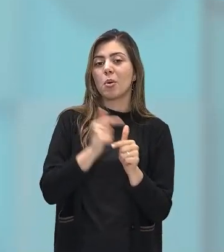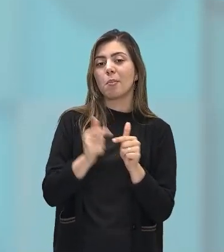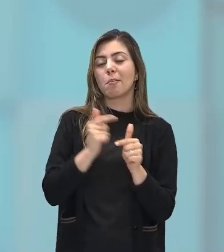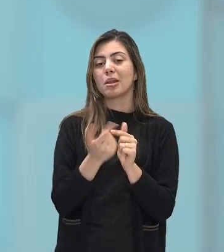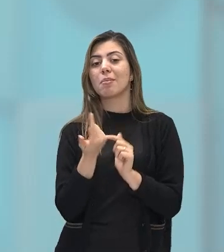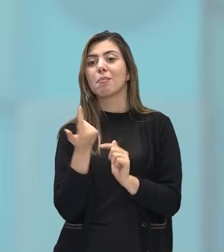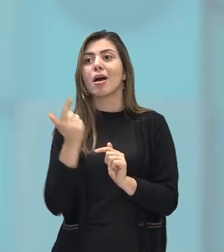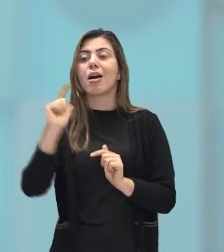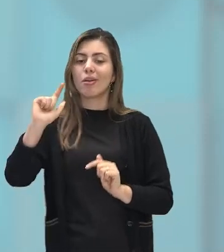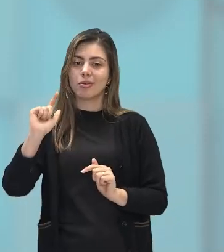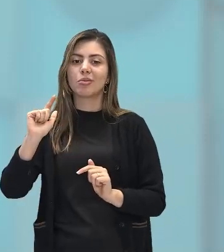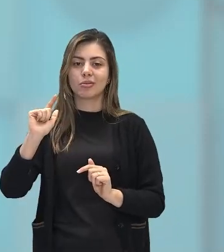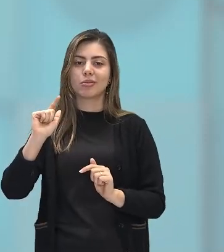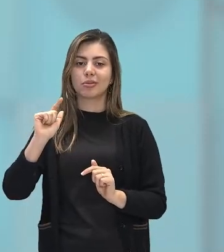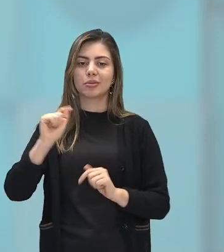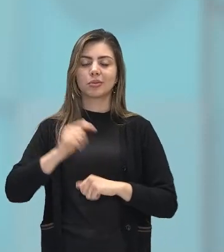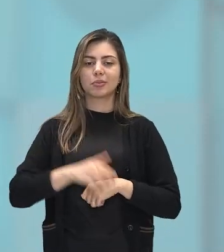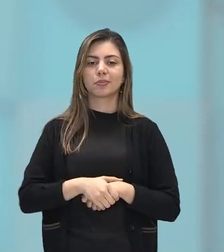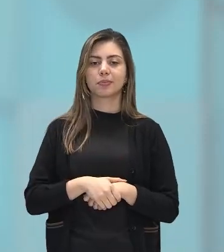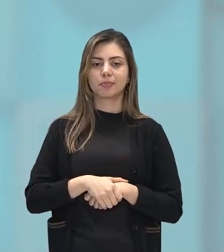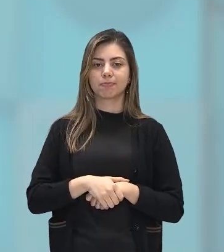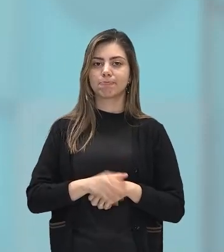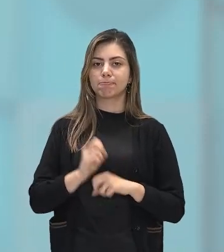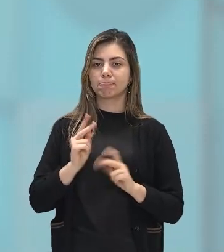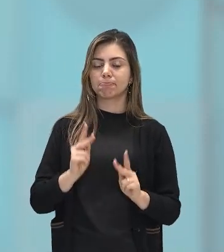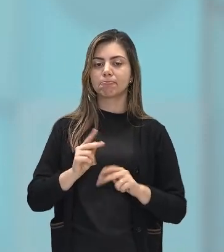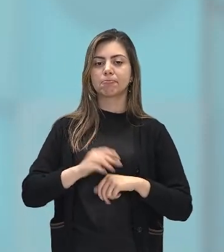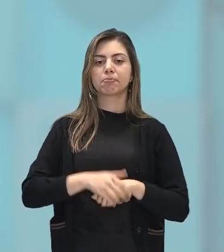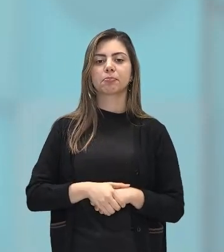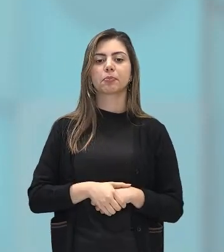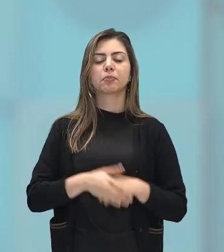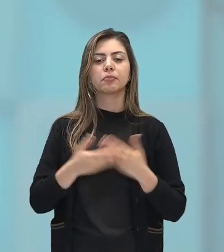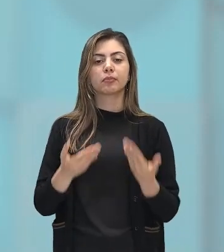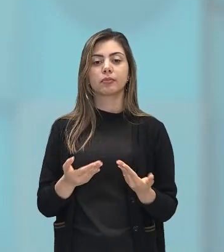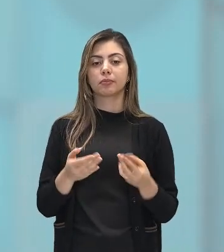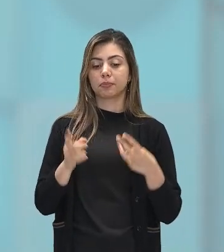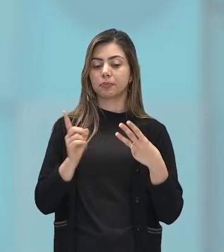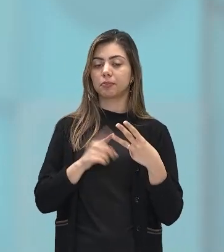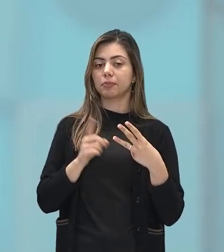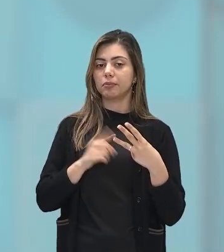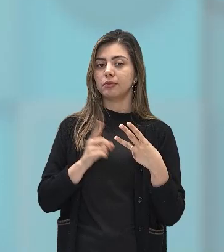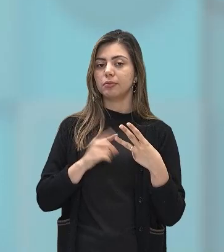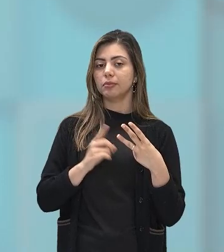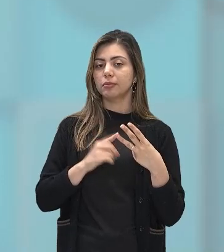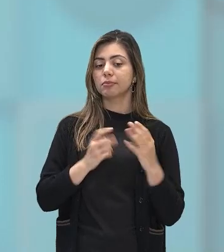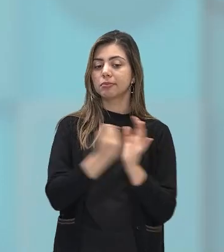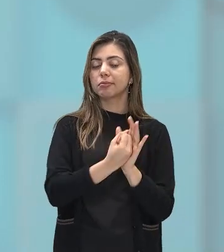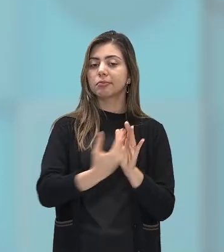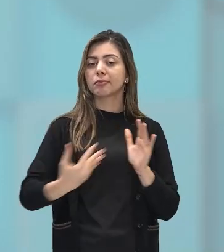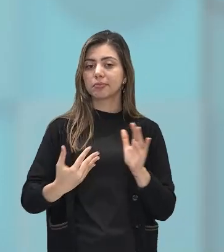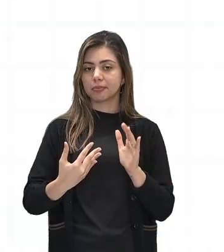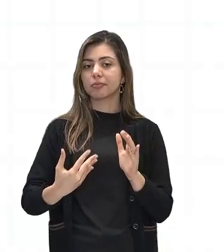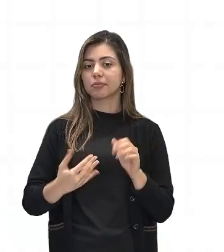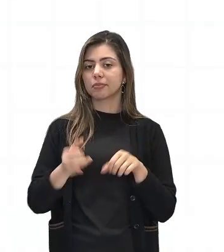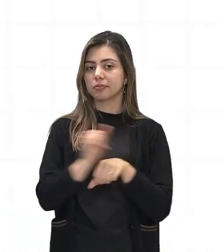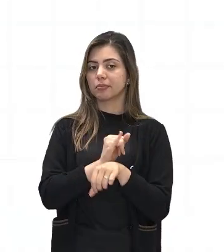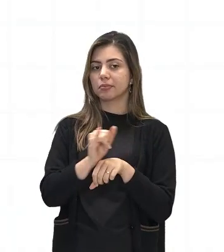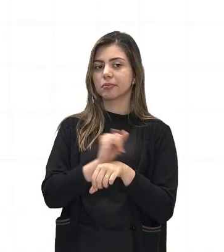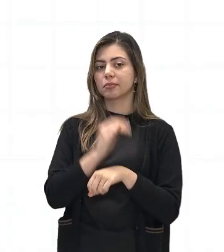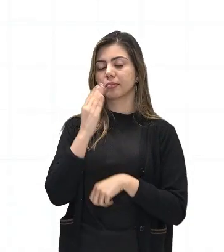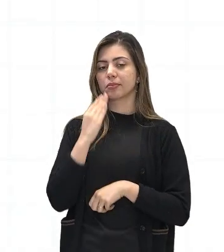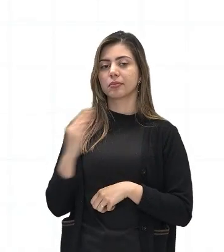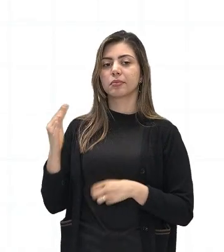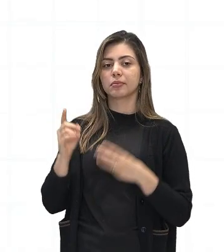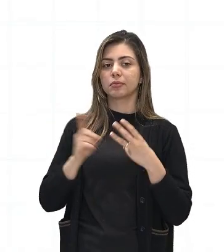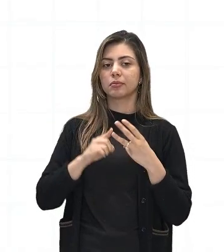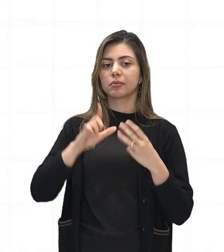daquele segmento do corpo, ok? Terceiro princípio agora é da globalidade, como vocês